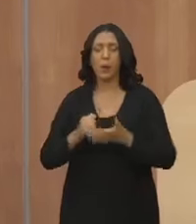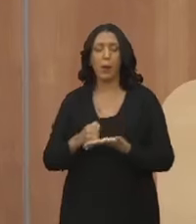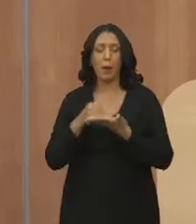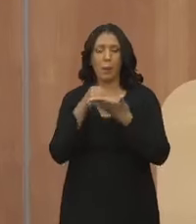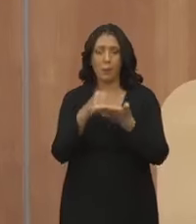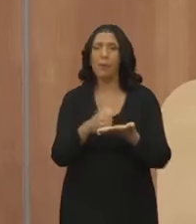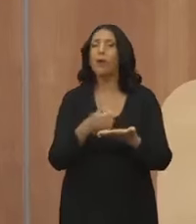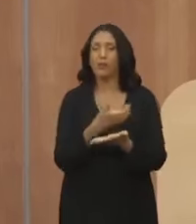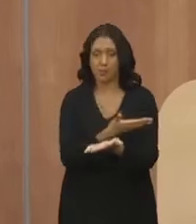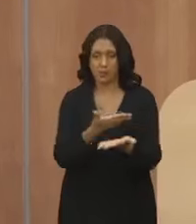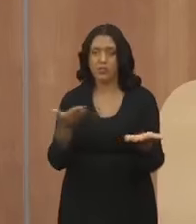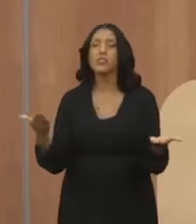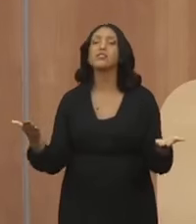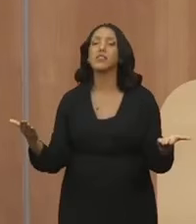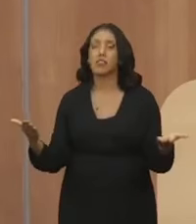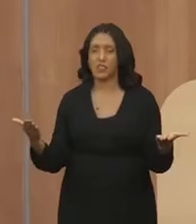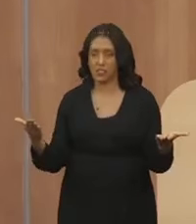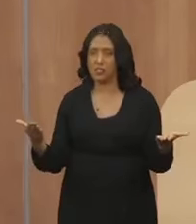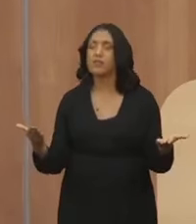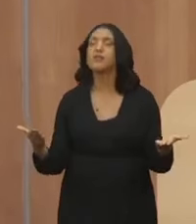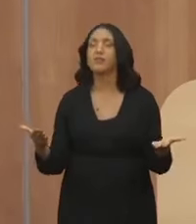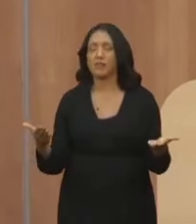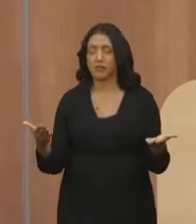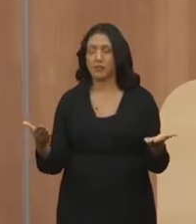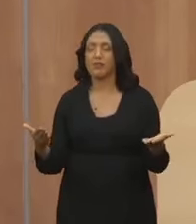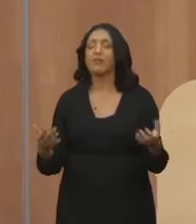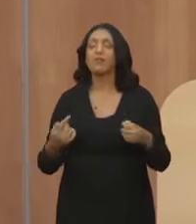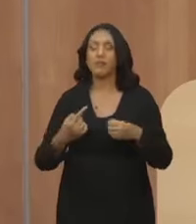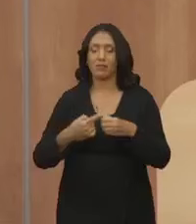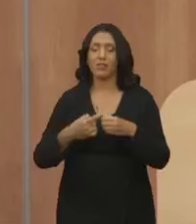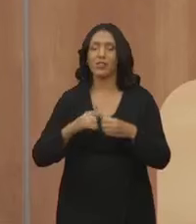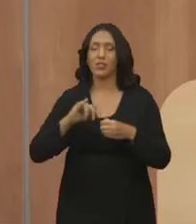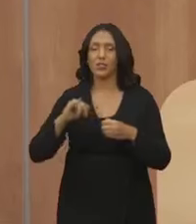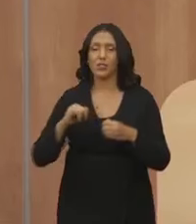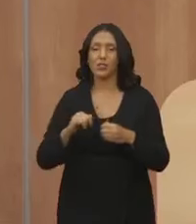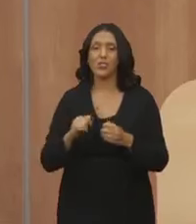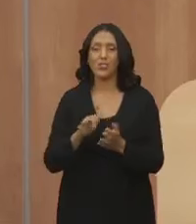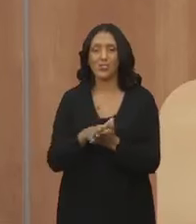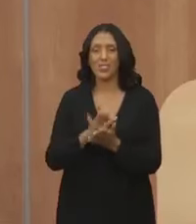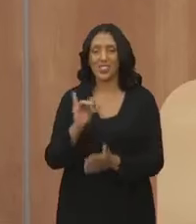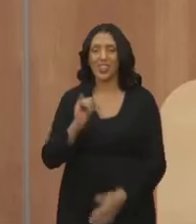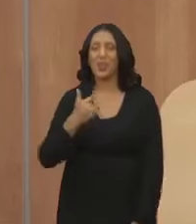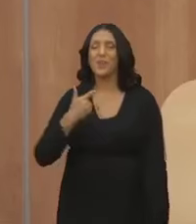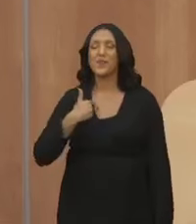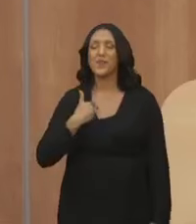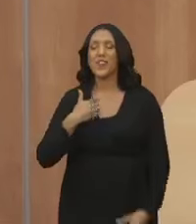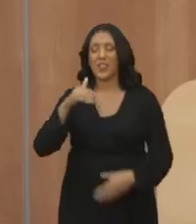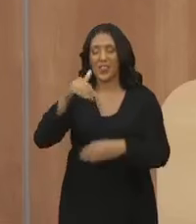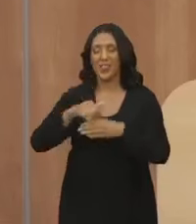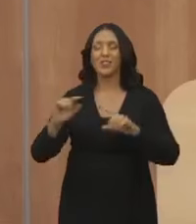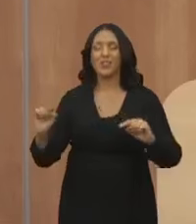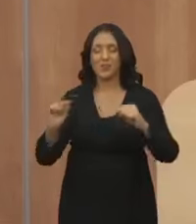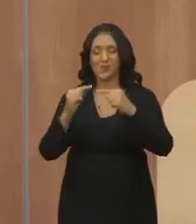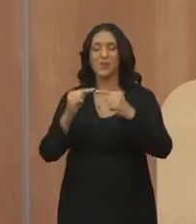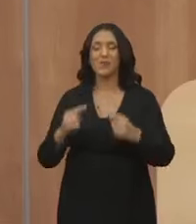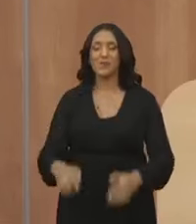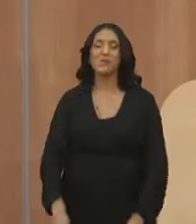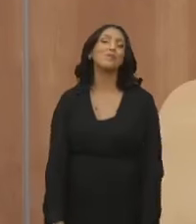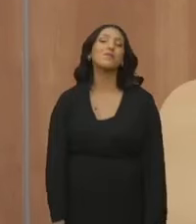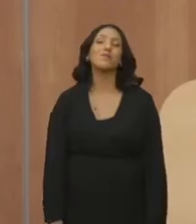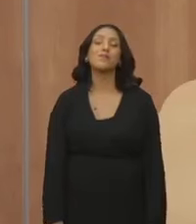Rio Comprido, em tudo quanto é canto da cidade de Jacareí. Conta com esse vereador. Meu voto é favorável.